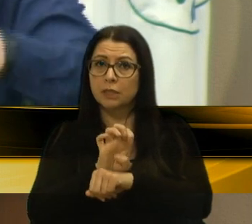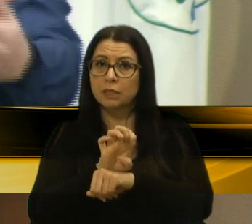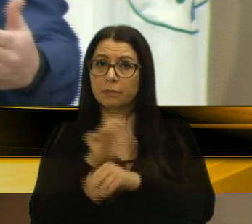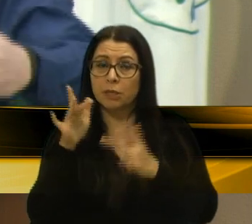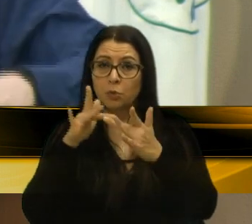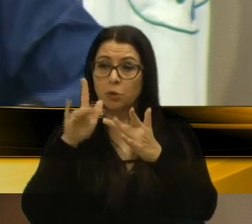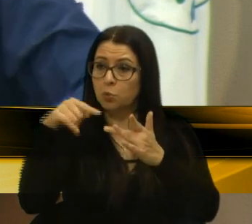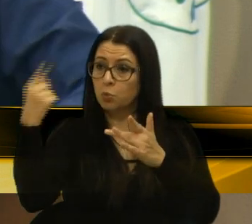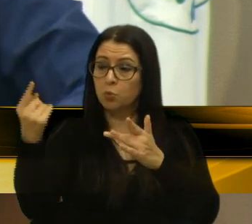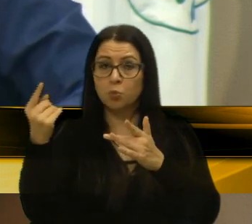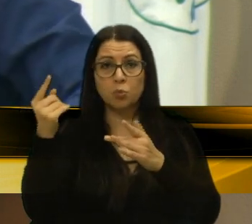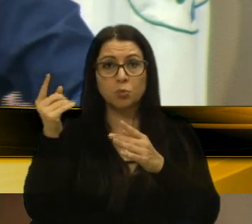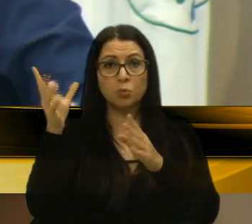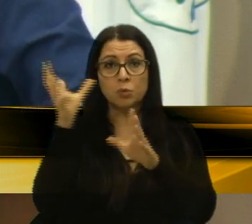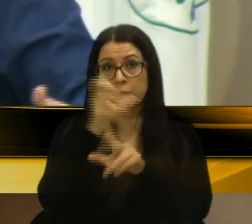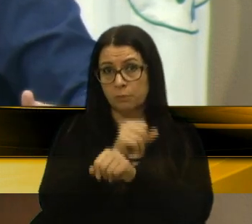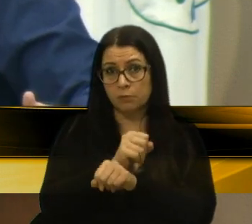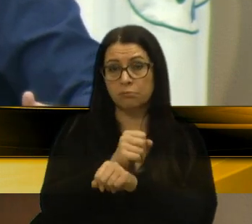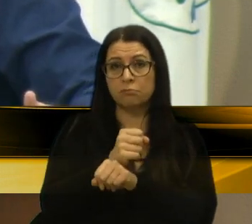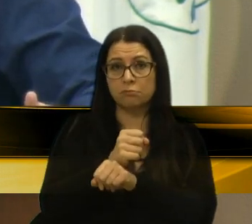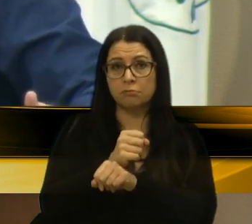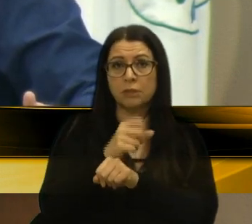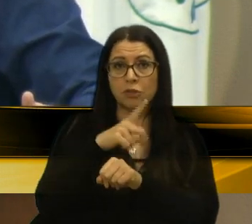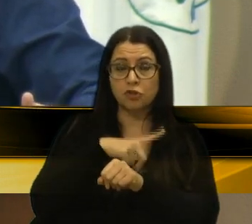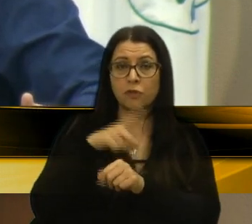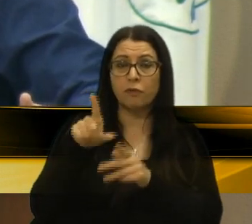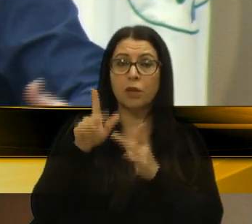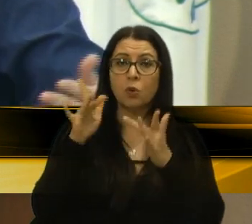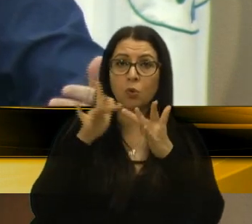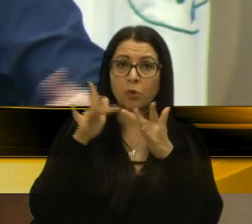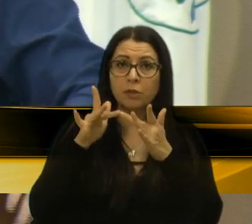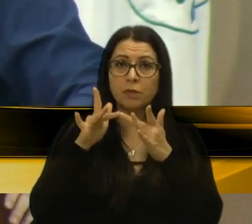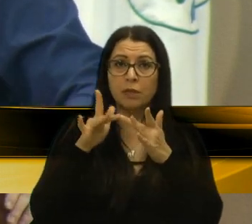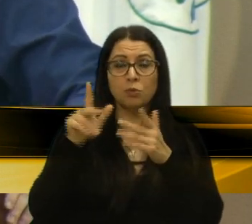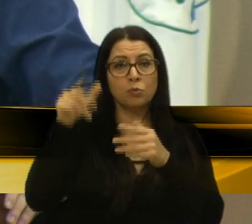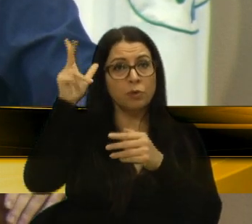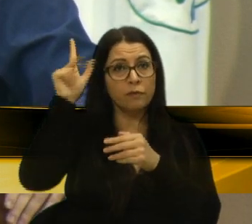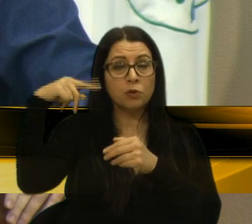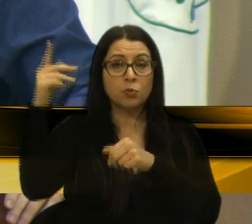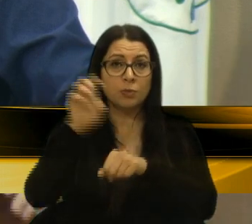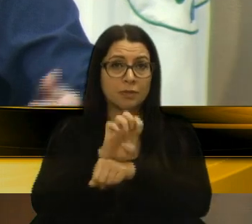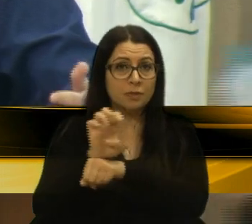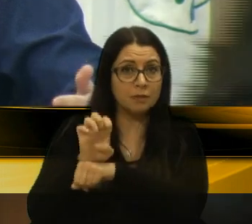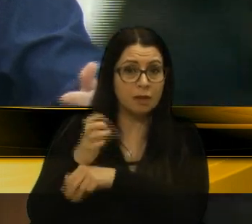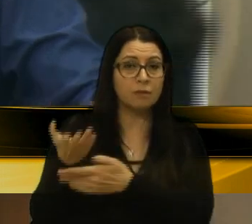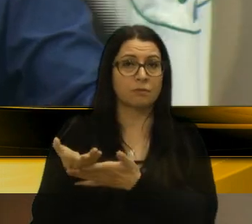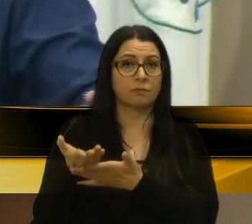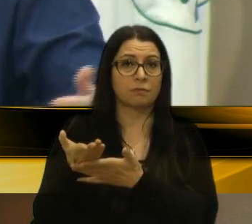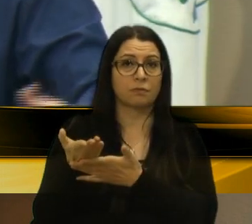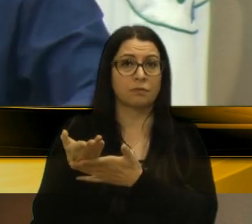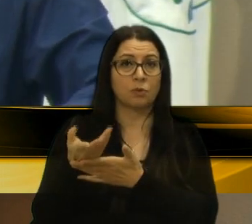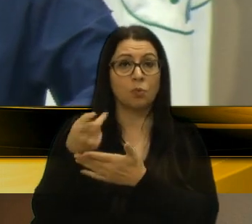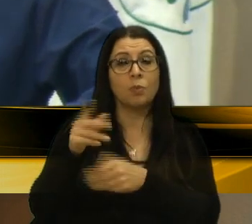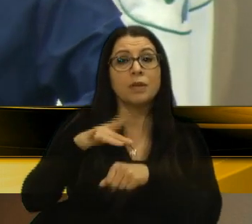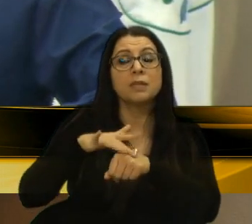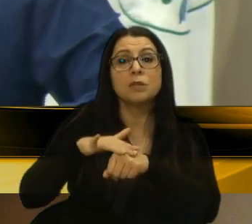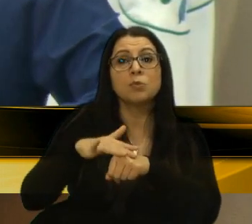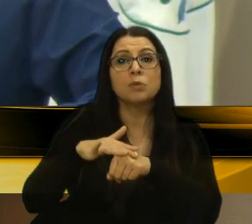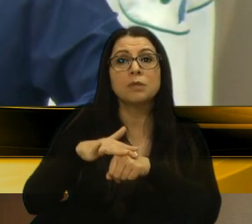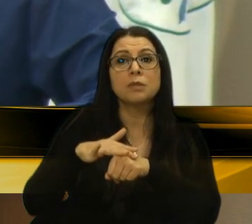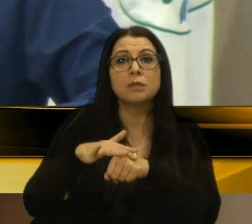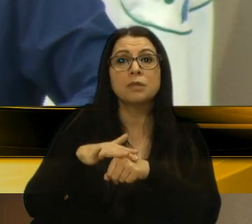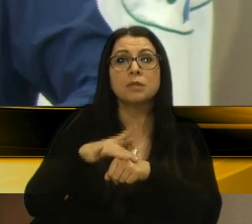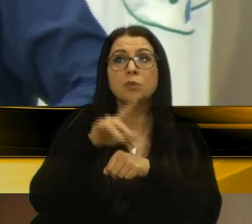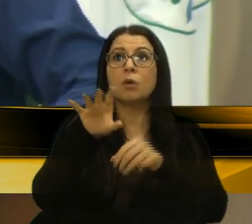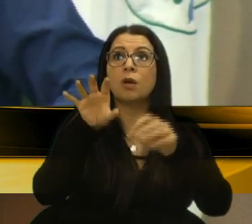contato com outros animais, tiveram contato com equino de outros estados, ou essa doença desceu